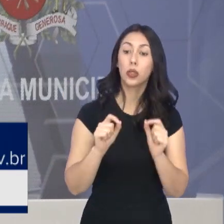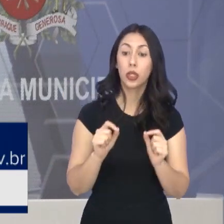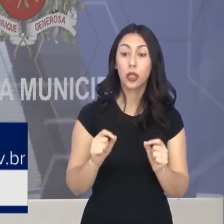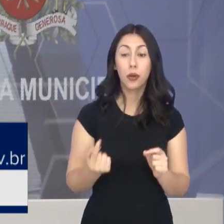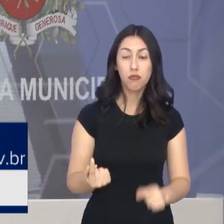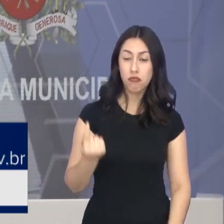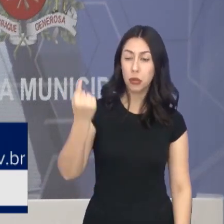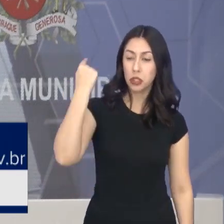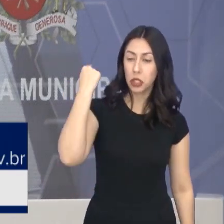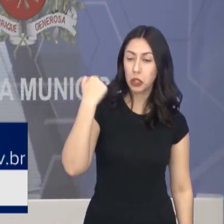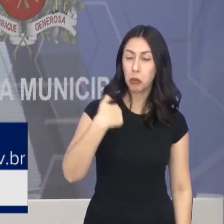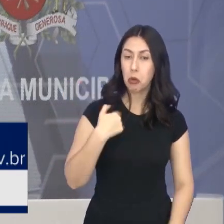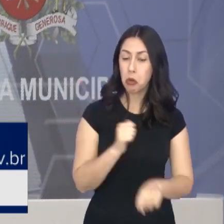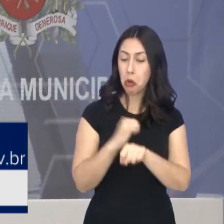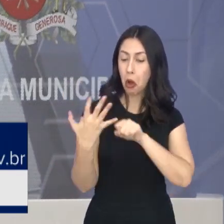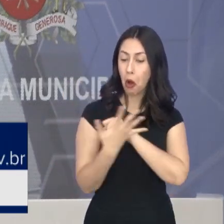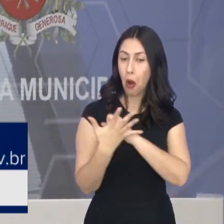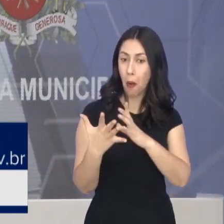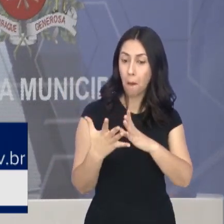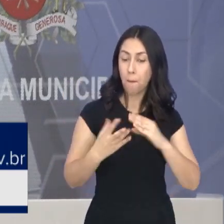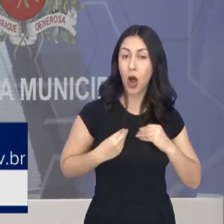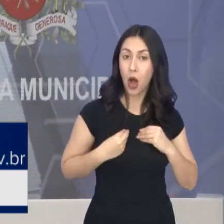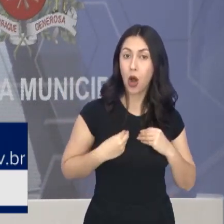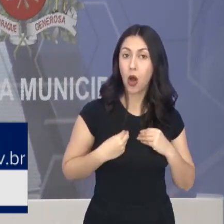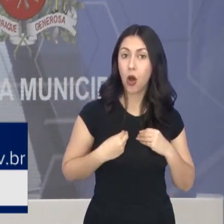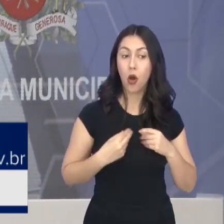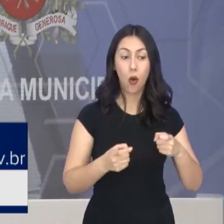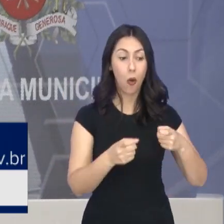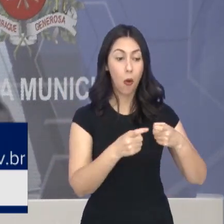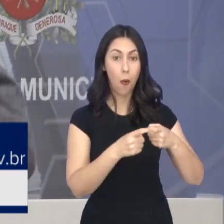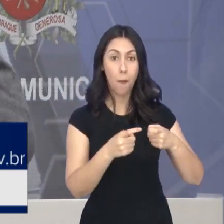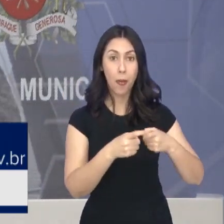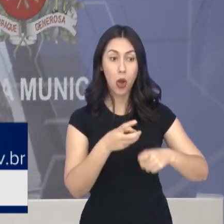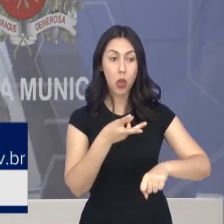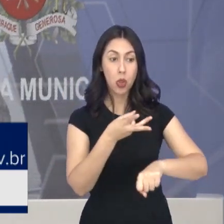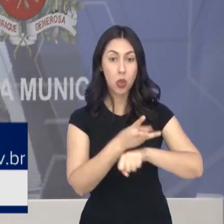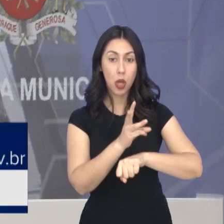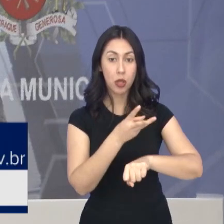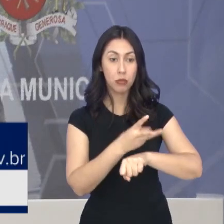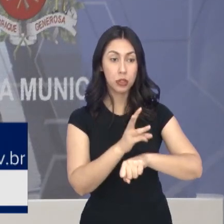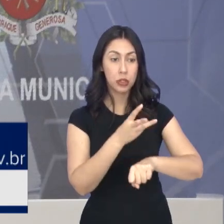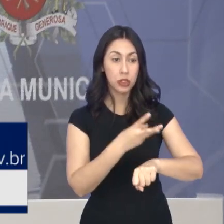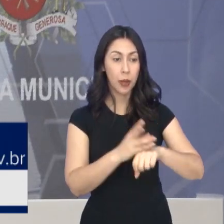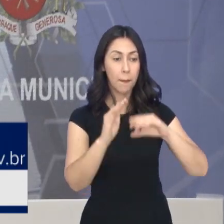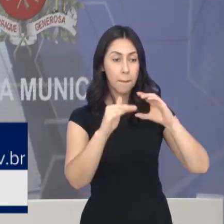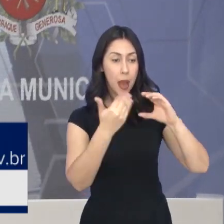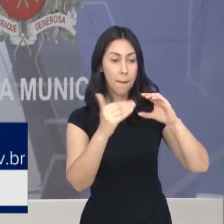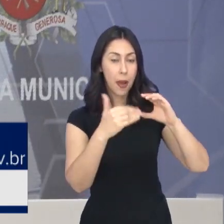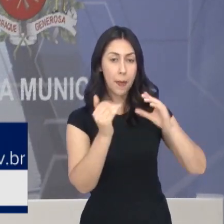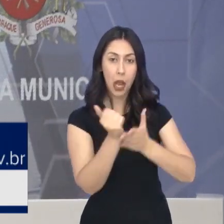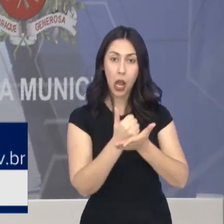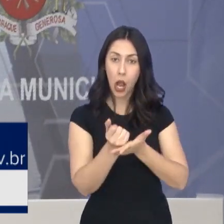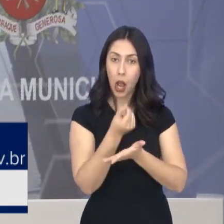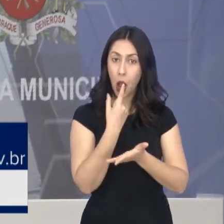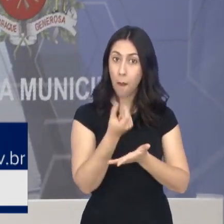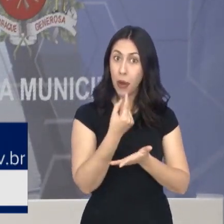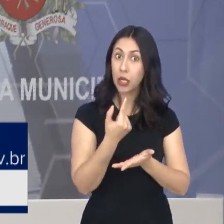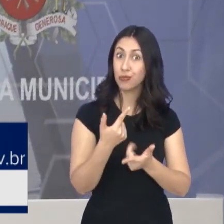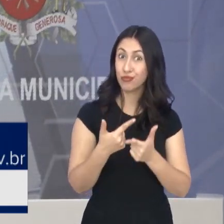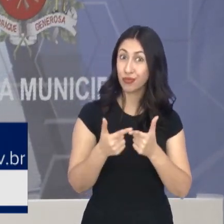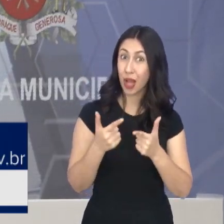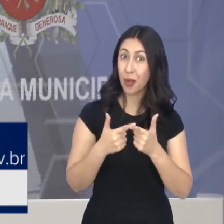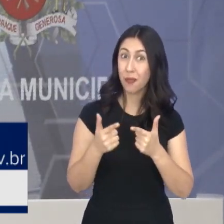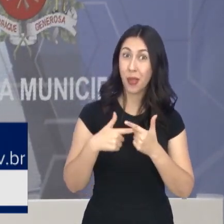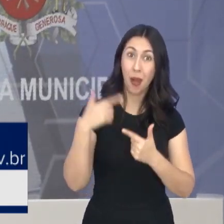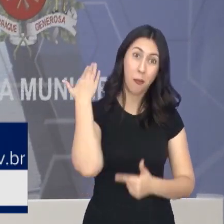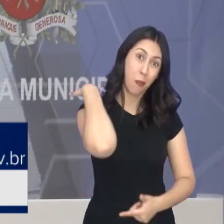Covid, o médico super atento de WhatsApp, de passar remédio, tive uma pneumonia no meio, sempre o Dr.